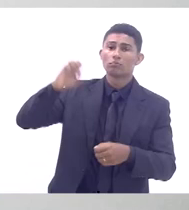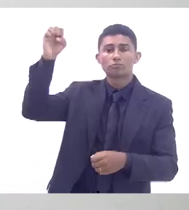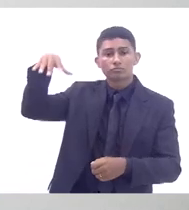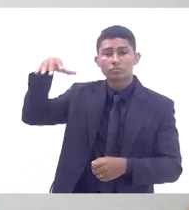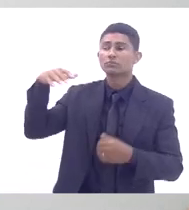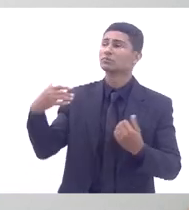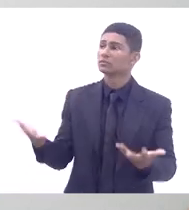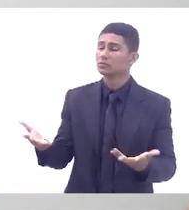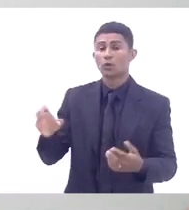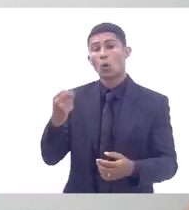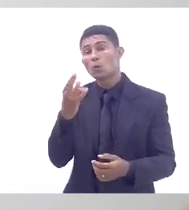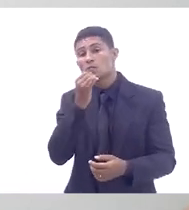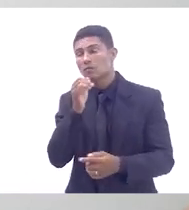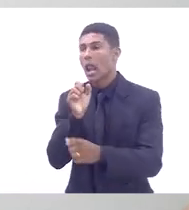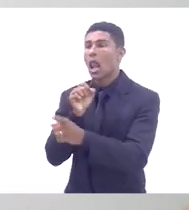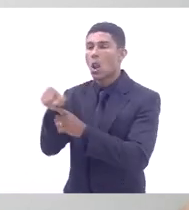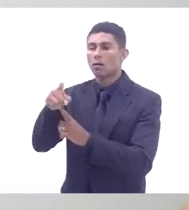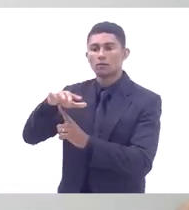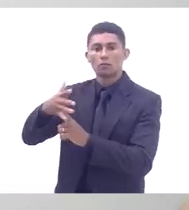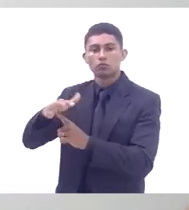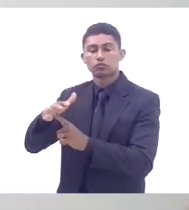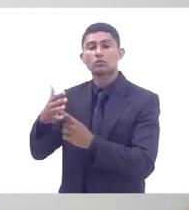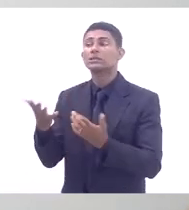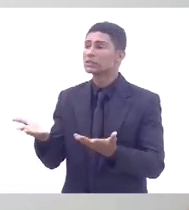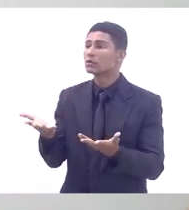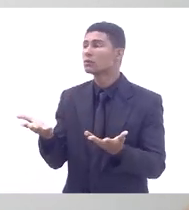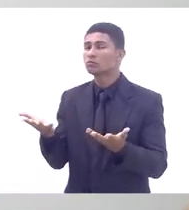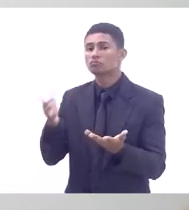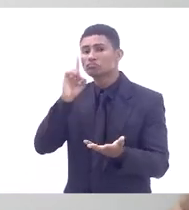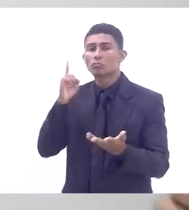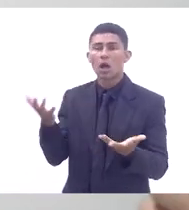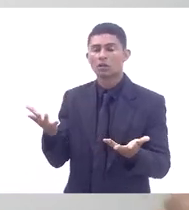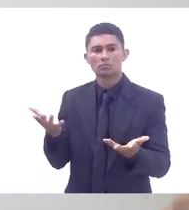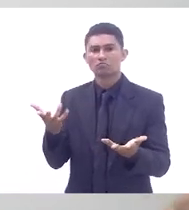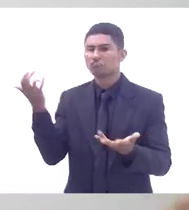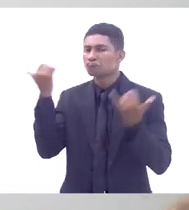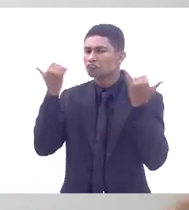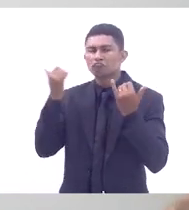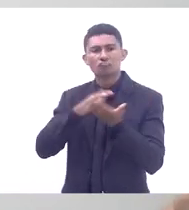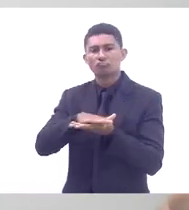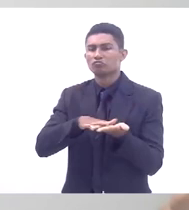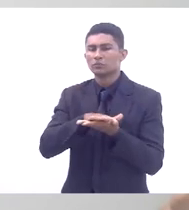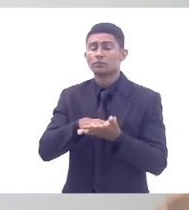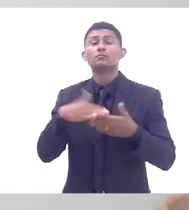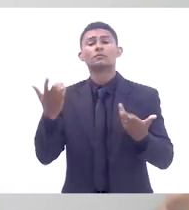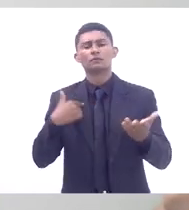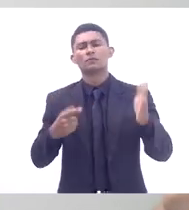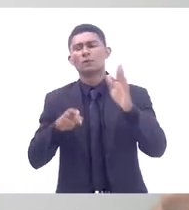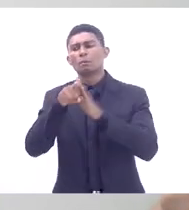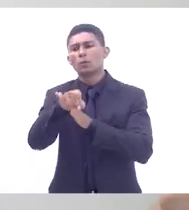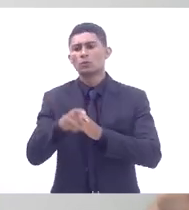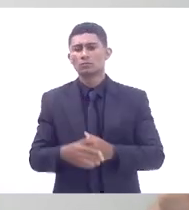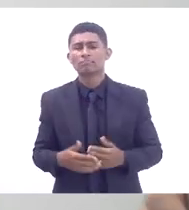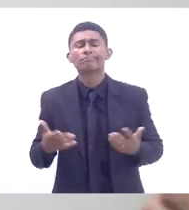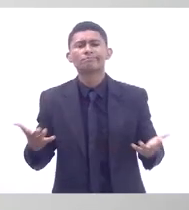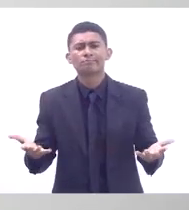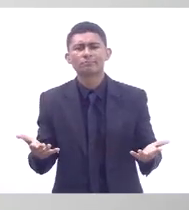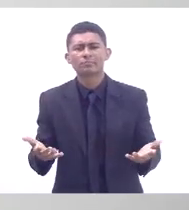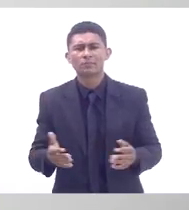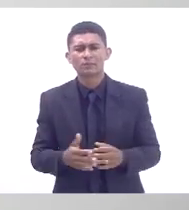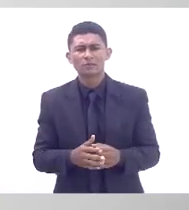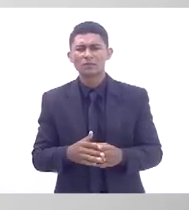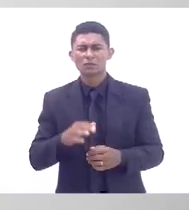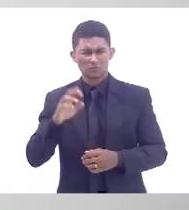locação de algum gerador por parte a extração a pergunta nesse ponto é porque não há